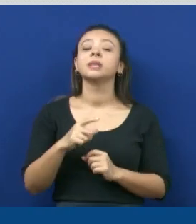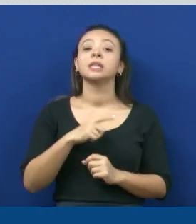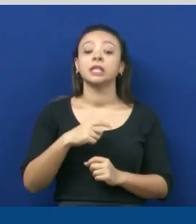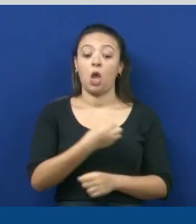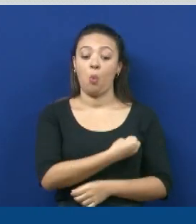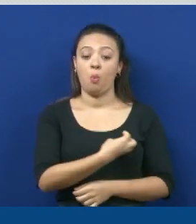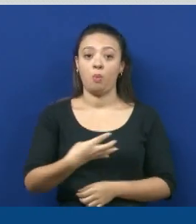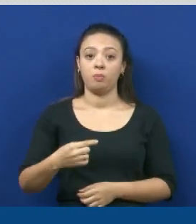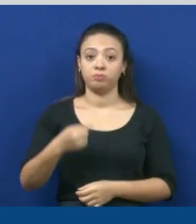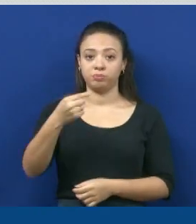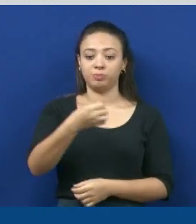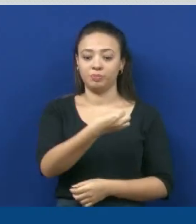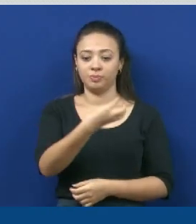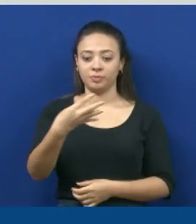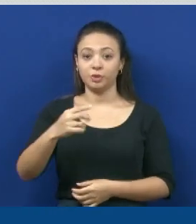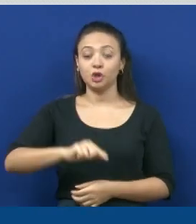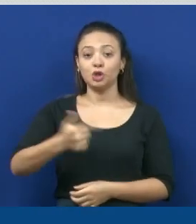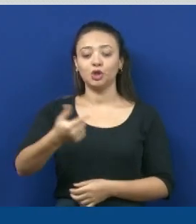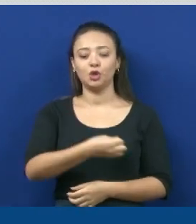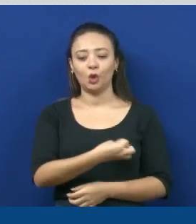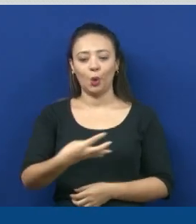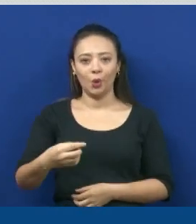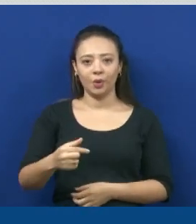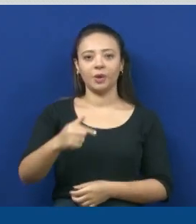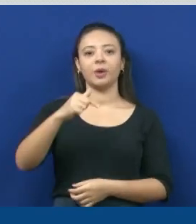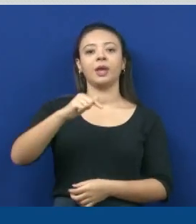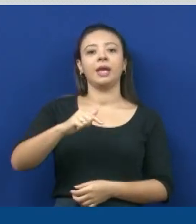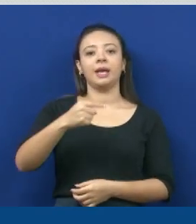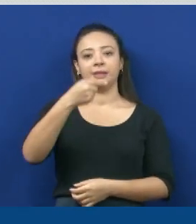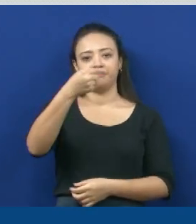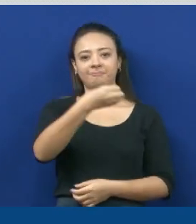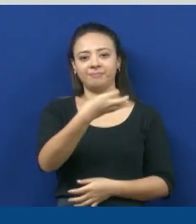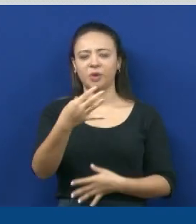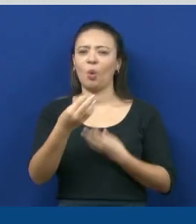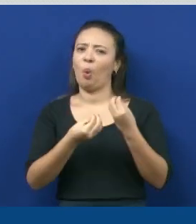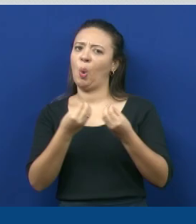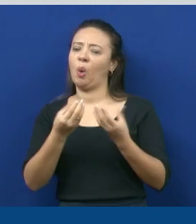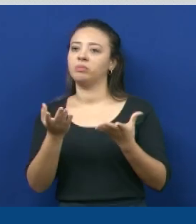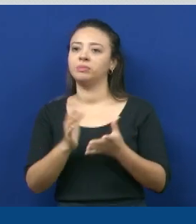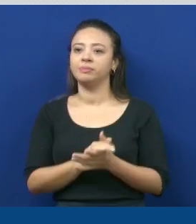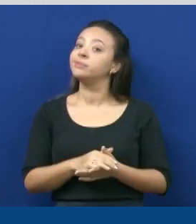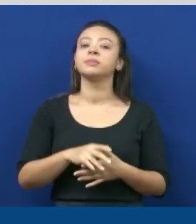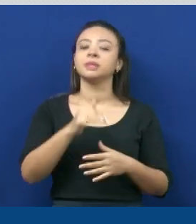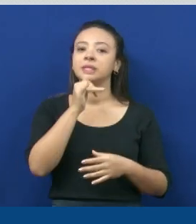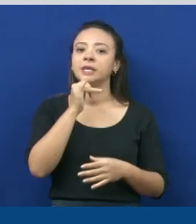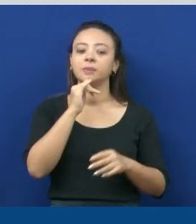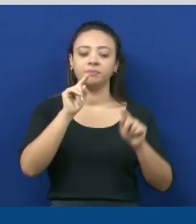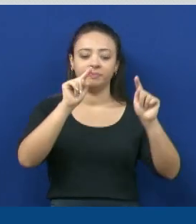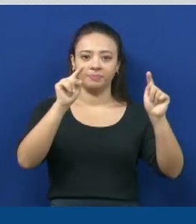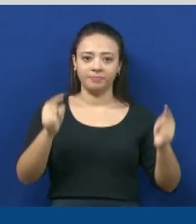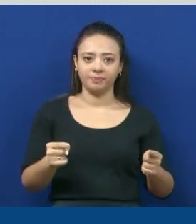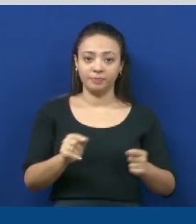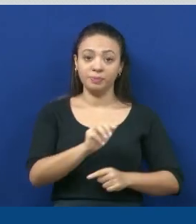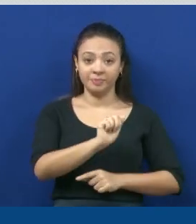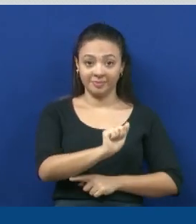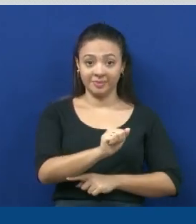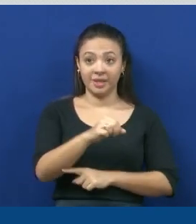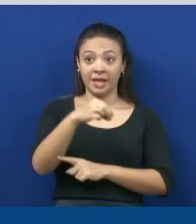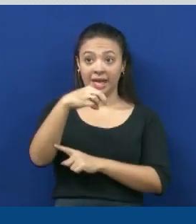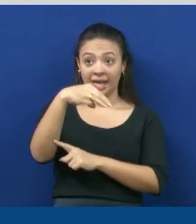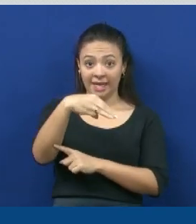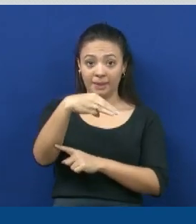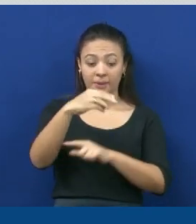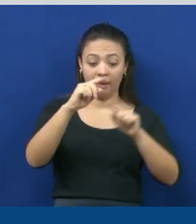outra potência. Como assim? Essa expressão aqui, ó. Eu tenho uma base A elevada a um expoente M que está elevada a um